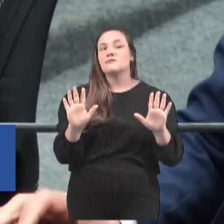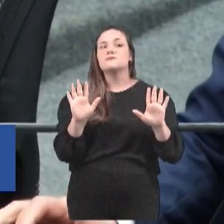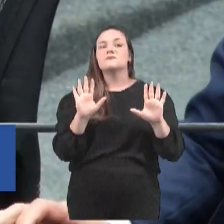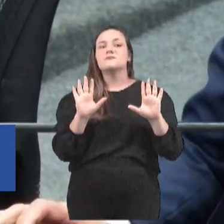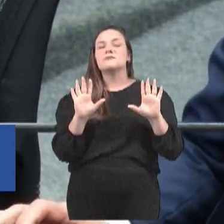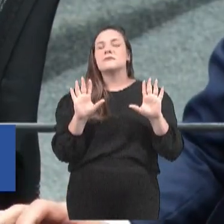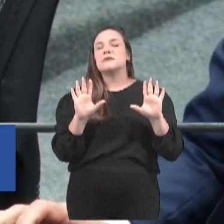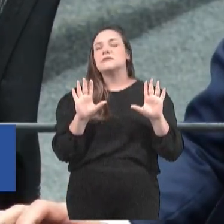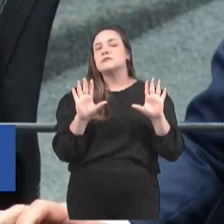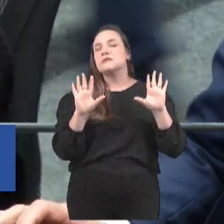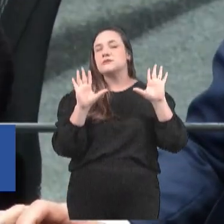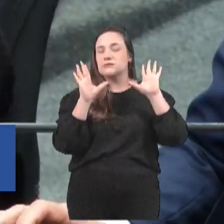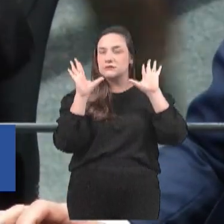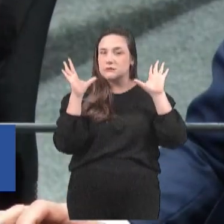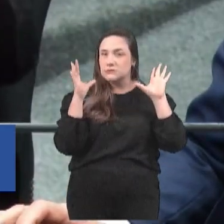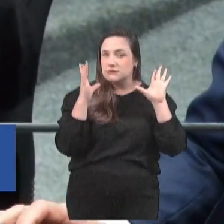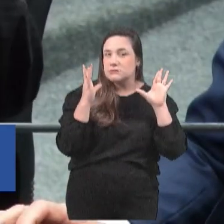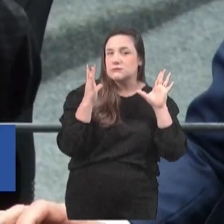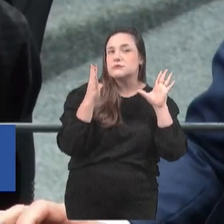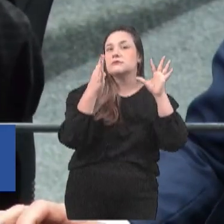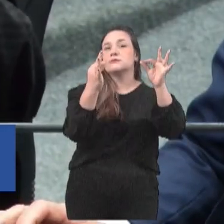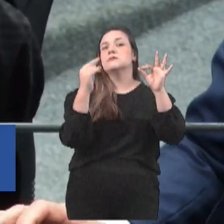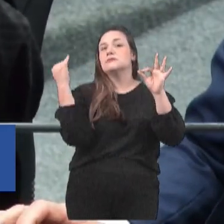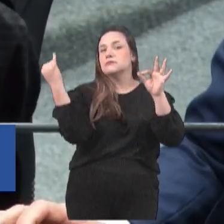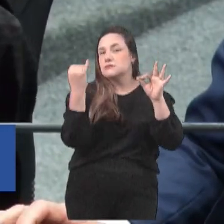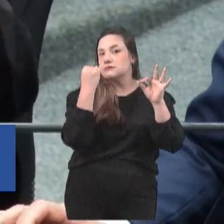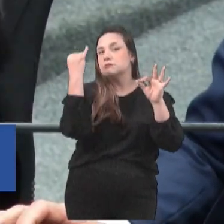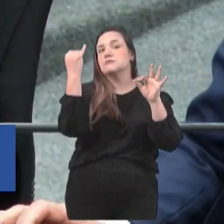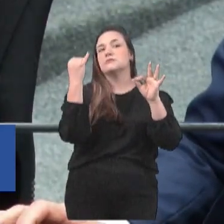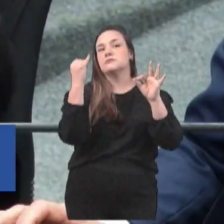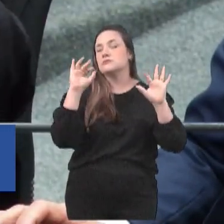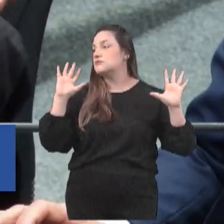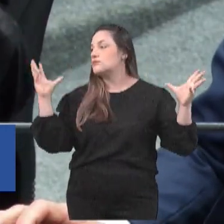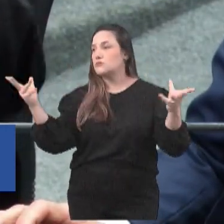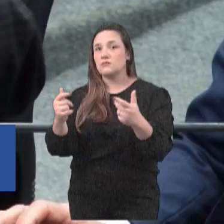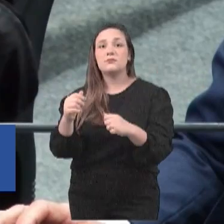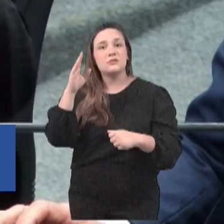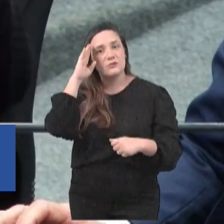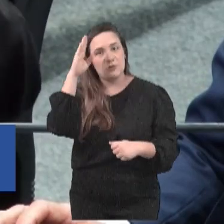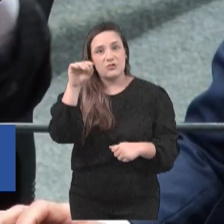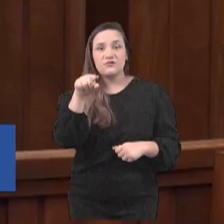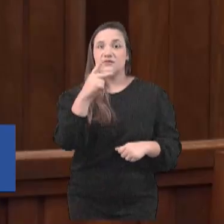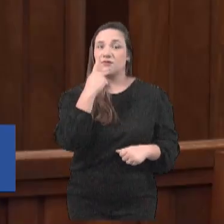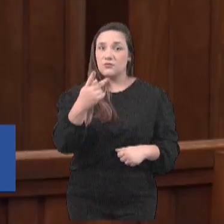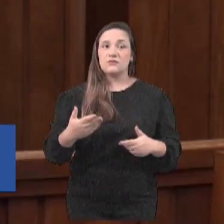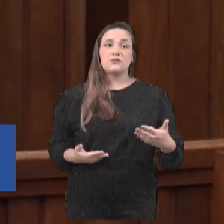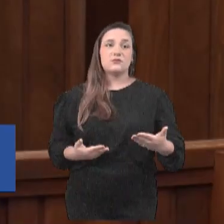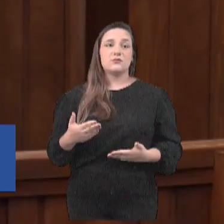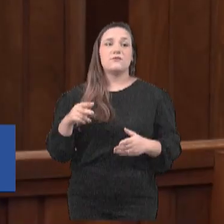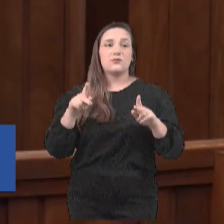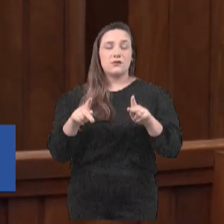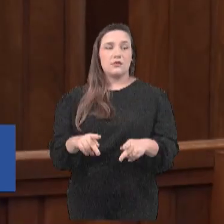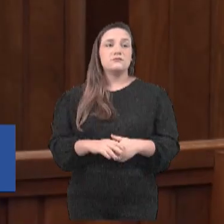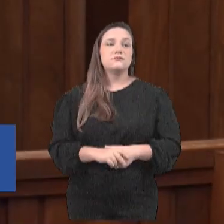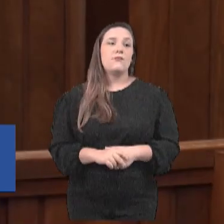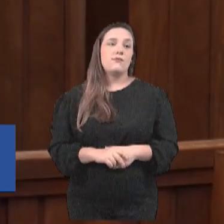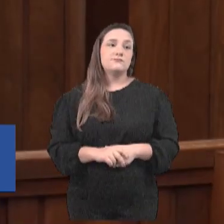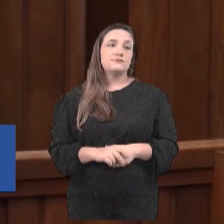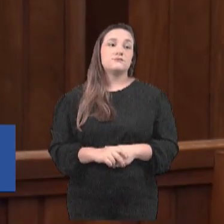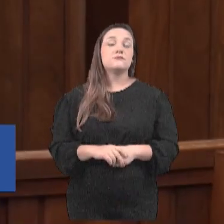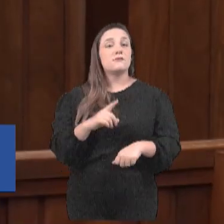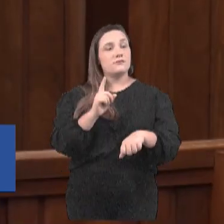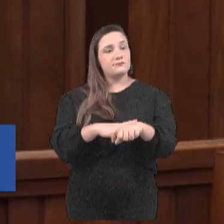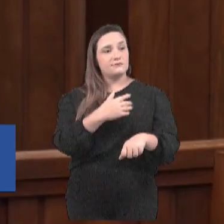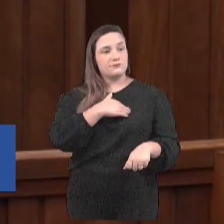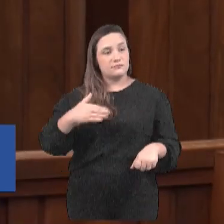absolutamente sensível a todos, e particularmente aqueles que Vossa Excelência se refere, servidores públicos. E quando o